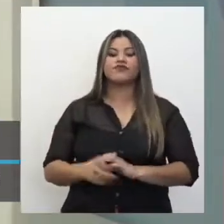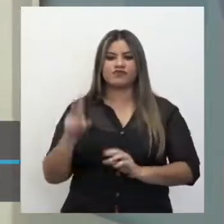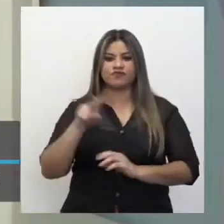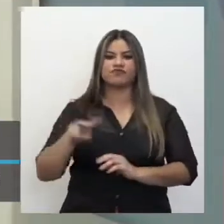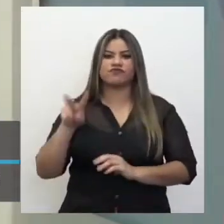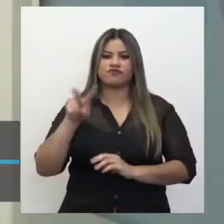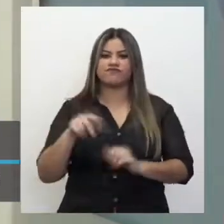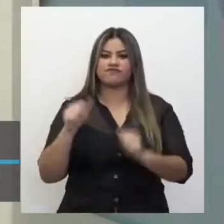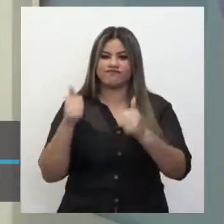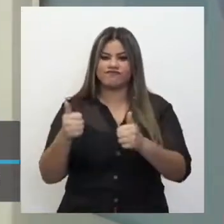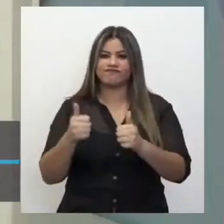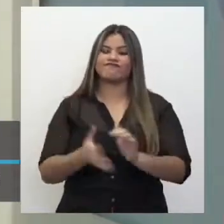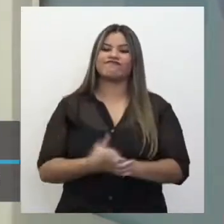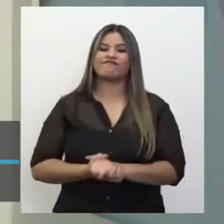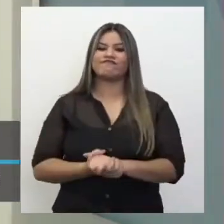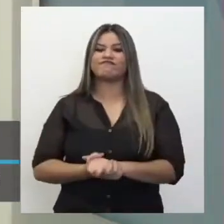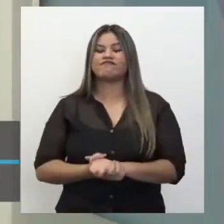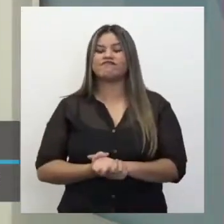aí, tá?